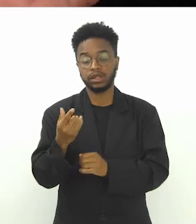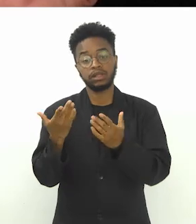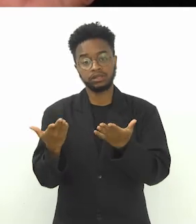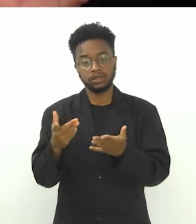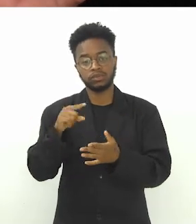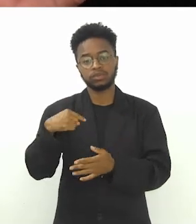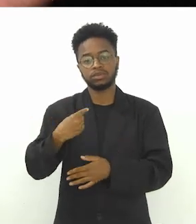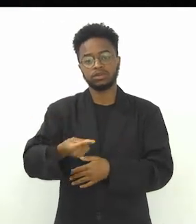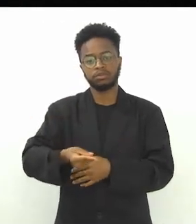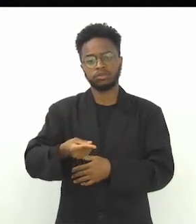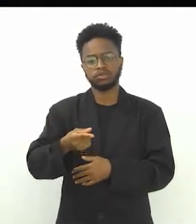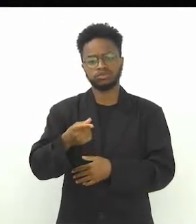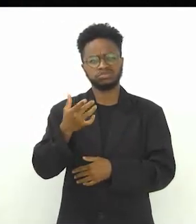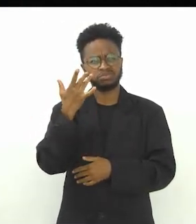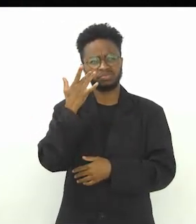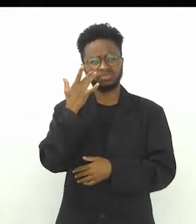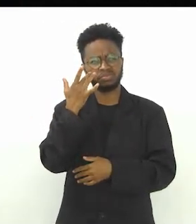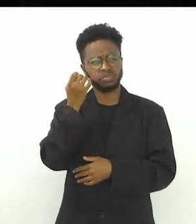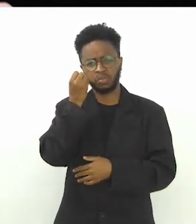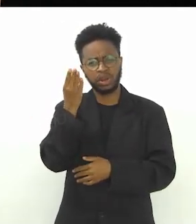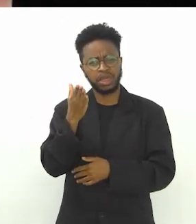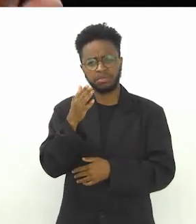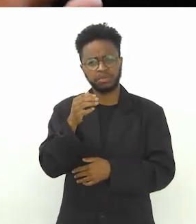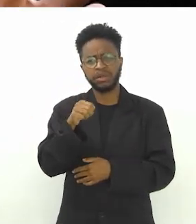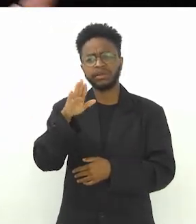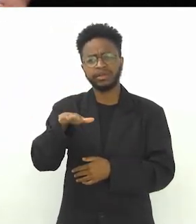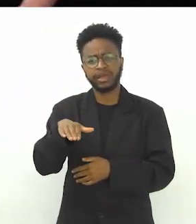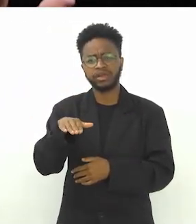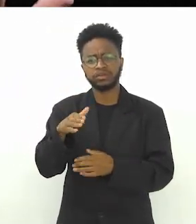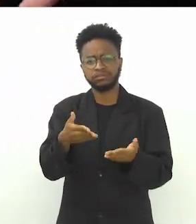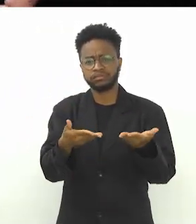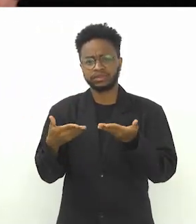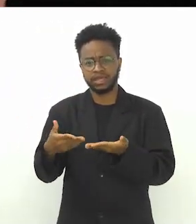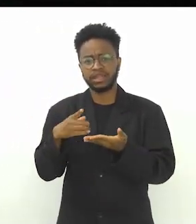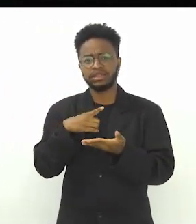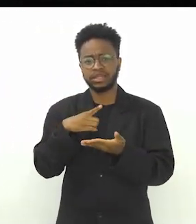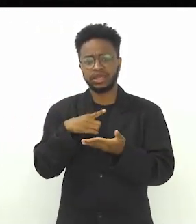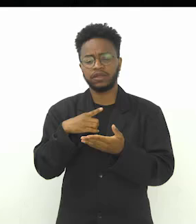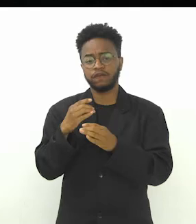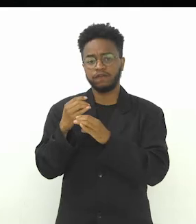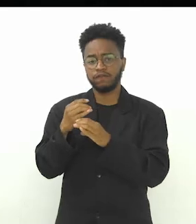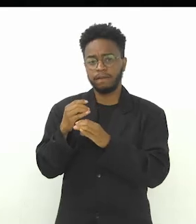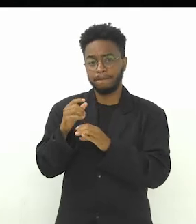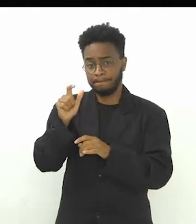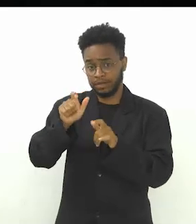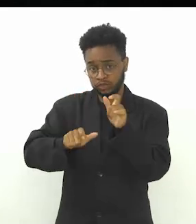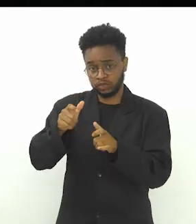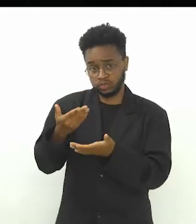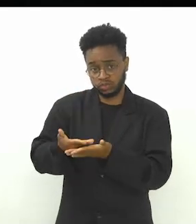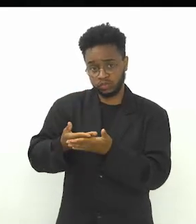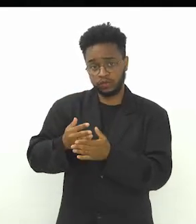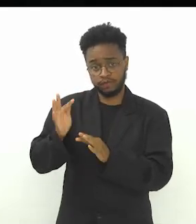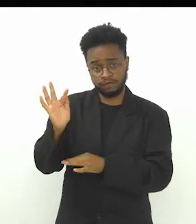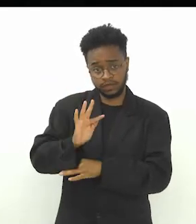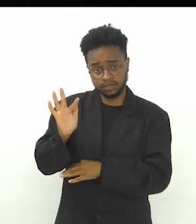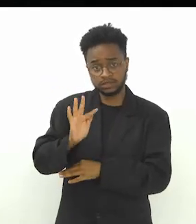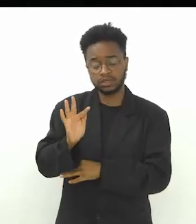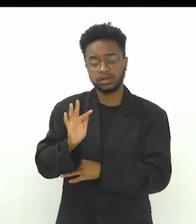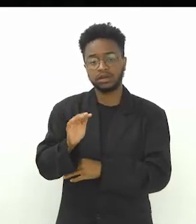nós chamamos, eu não lembro quem trouxe, tivemos que trazer um físico. Um engenheiro eólico. Esse físico,